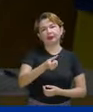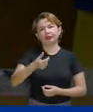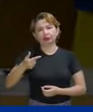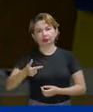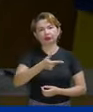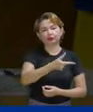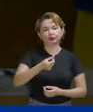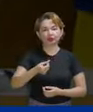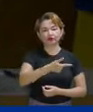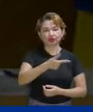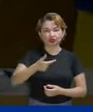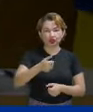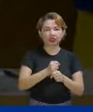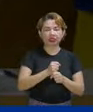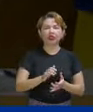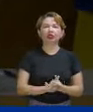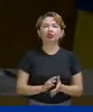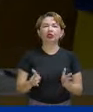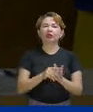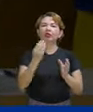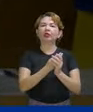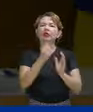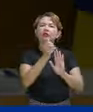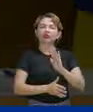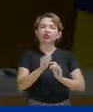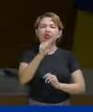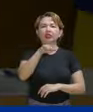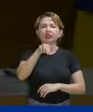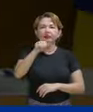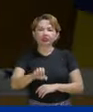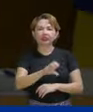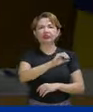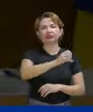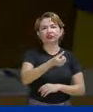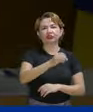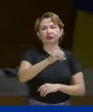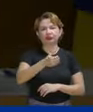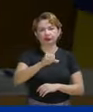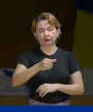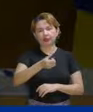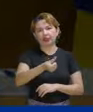601.668/2022, embargo da declaração no embargo da declaração NAIME